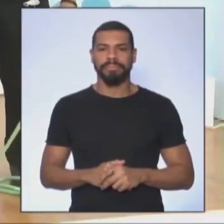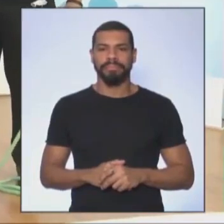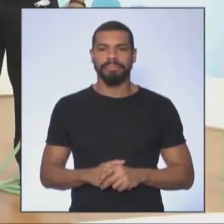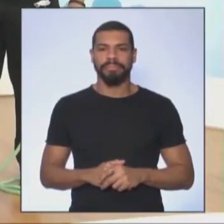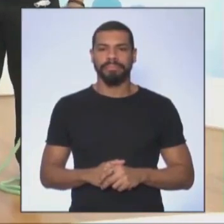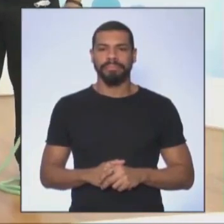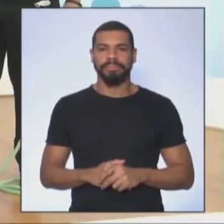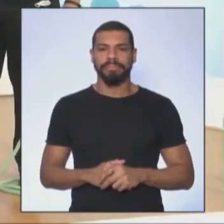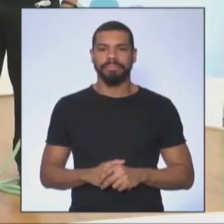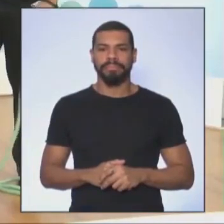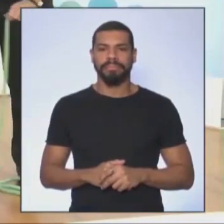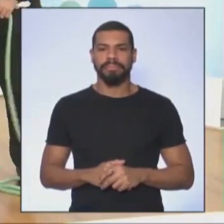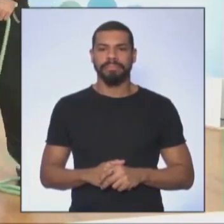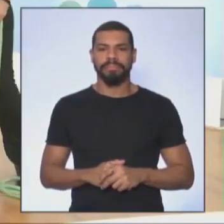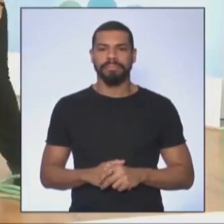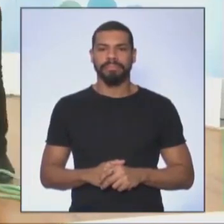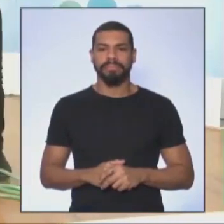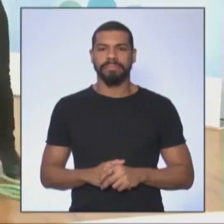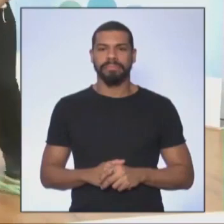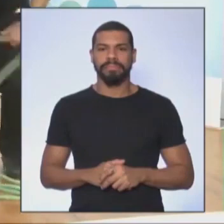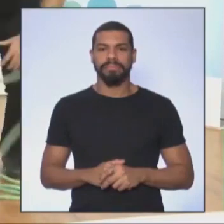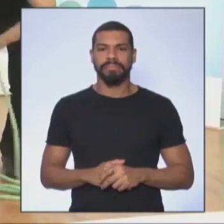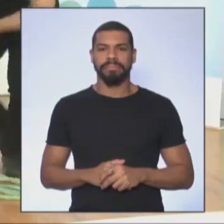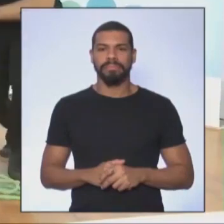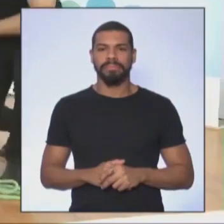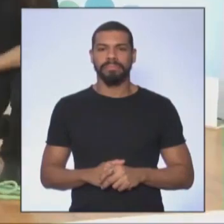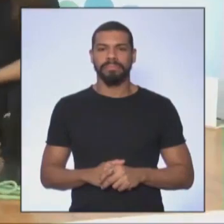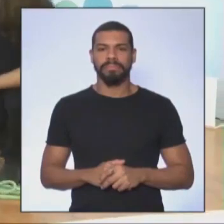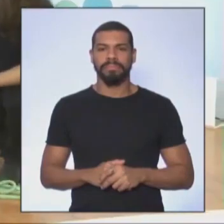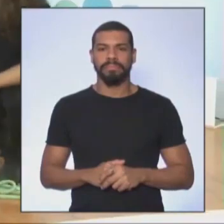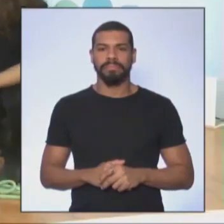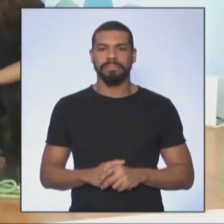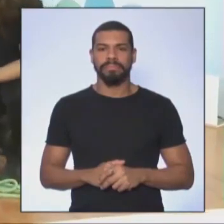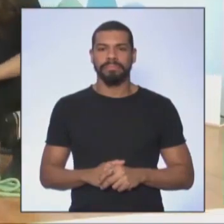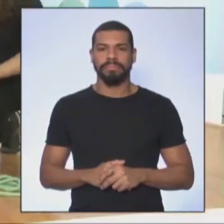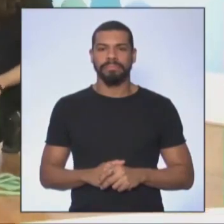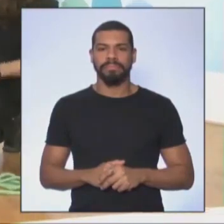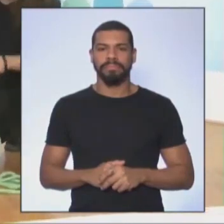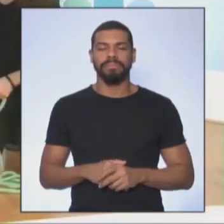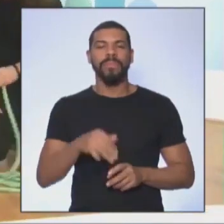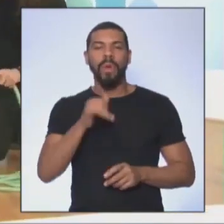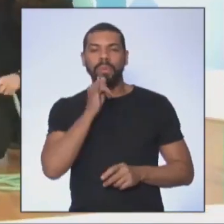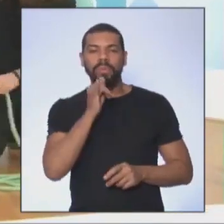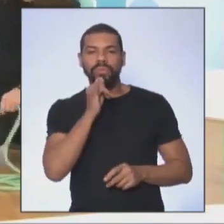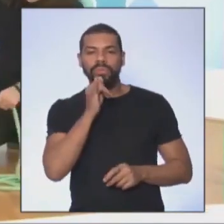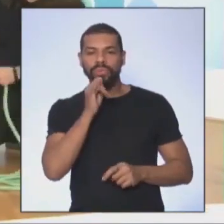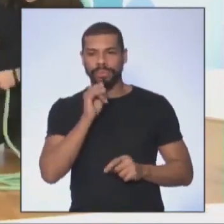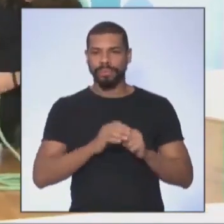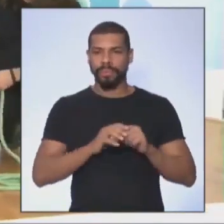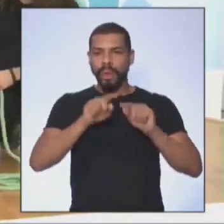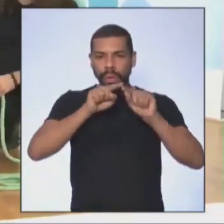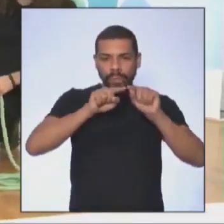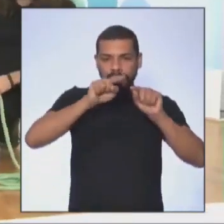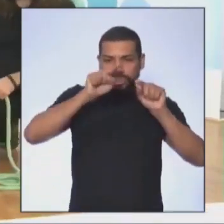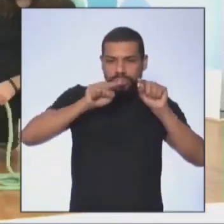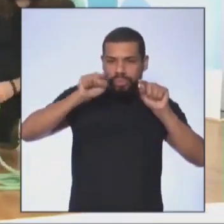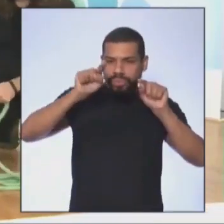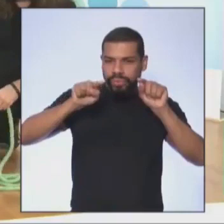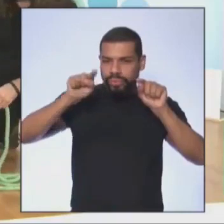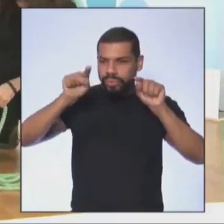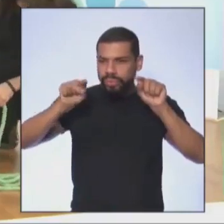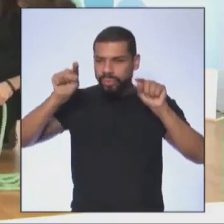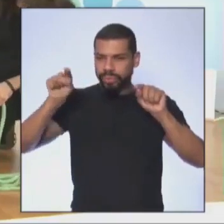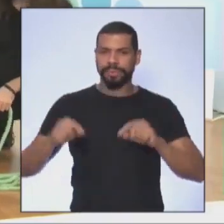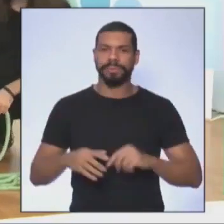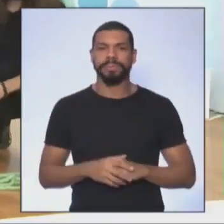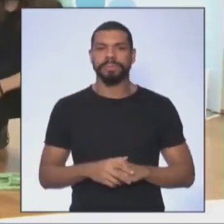aqui, ó. Não, Thiago, vem cá. Tem que ver as ondas passando. Ah, tá. Isso. Oi.